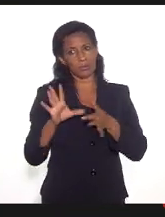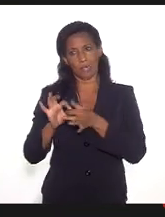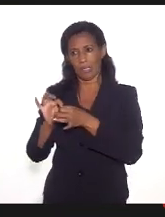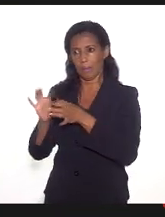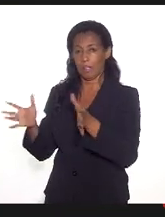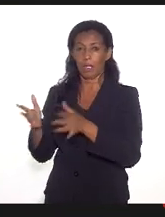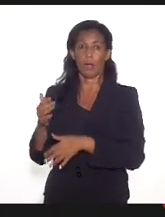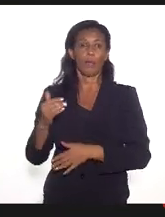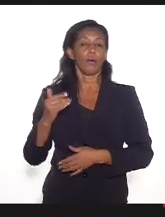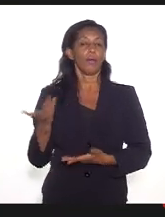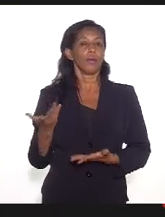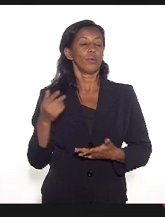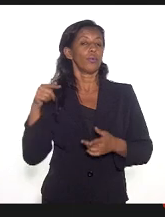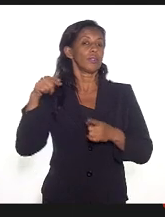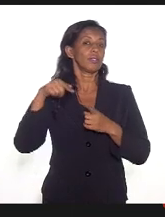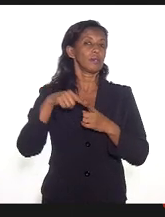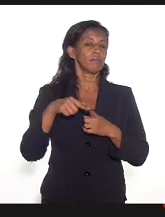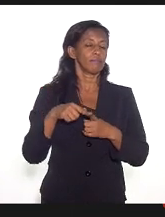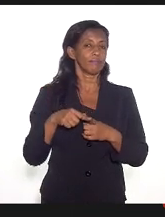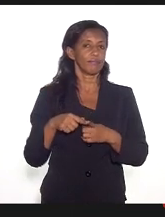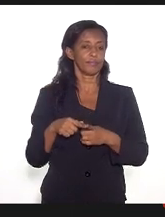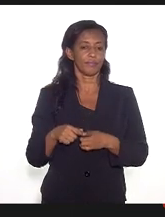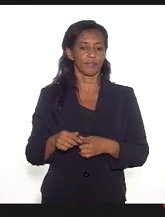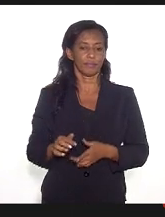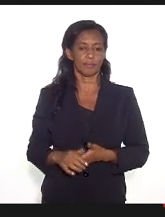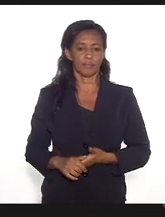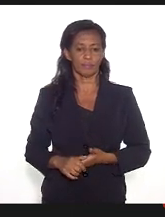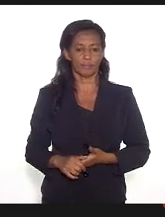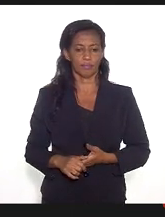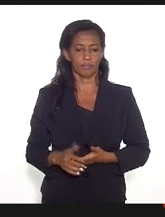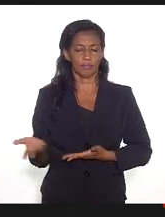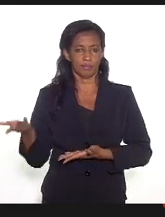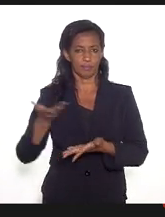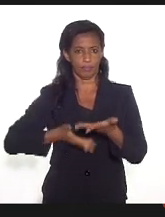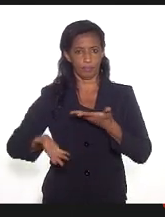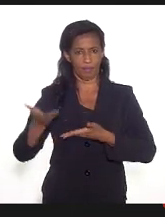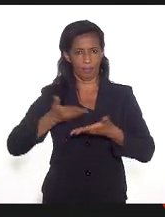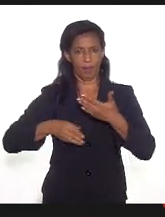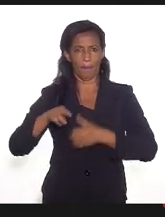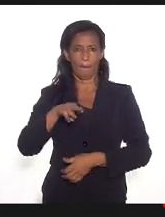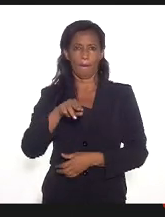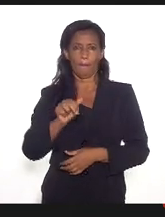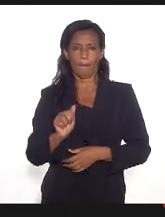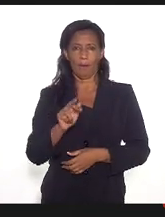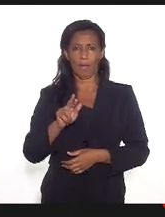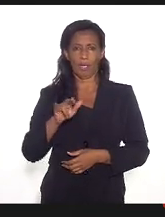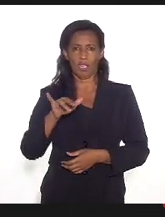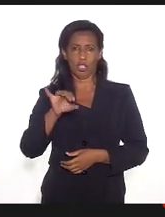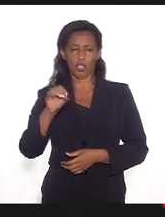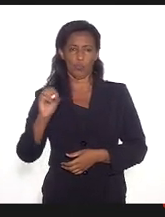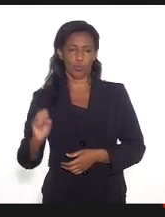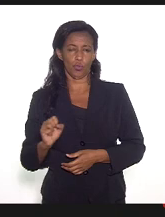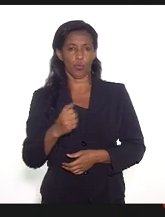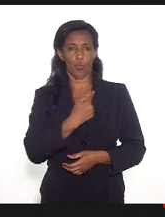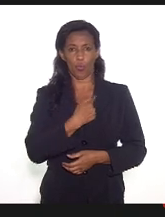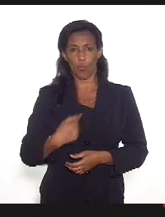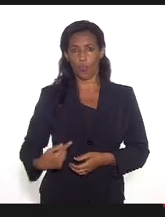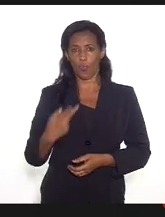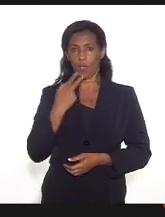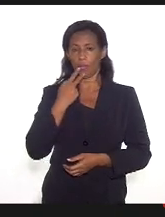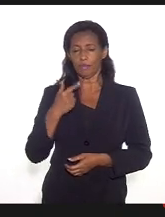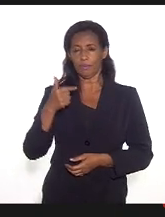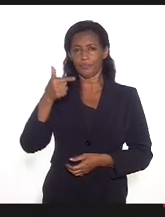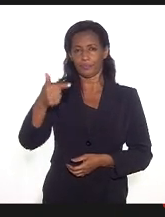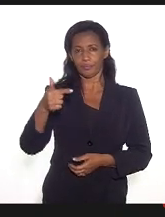especialmente, por exemplo, no que se refere à participação dos marítimos. O governo colocou a posição de